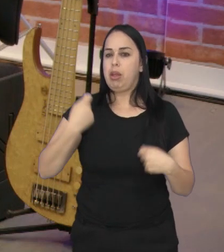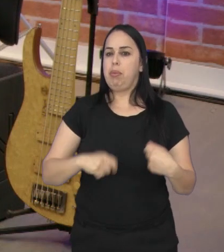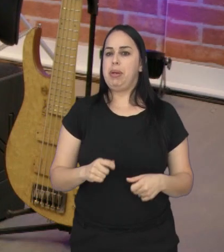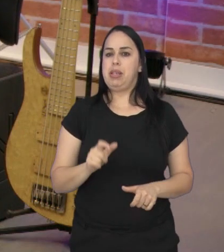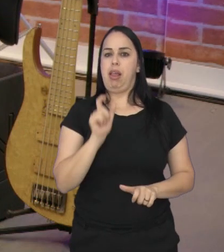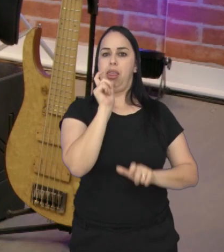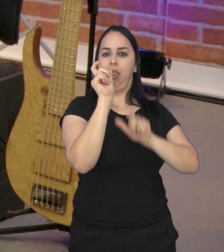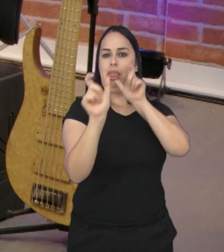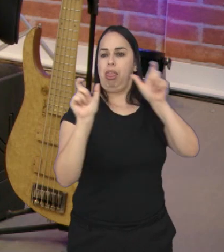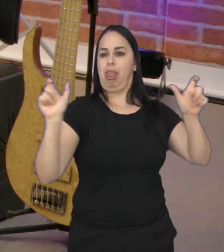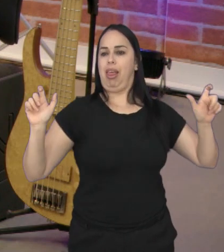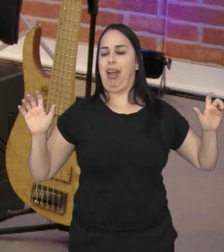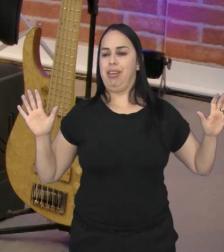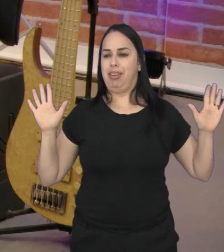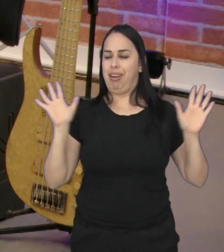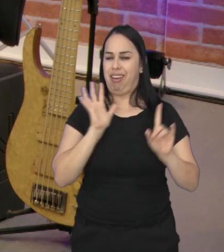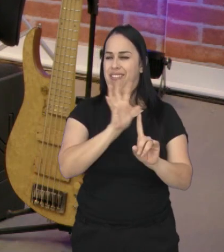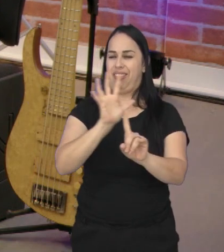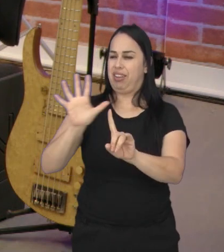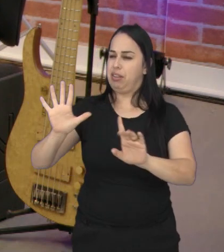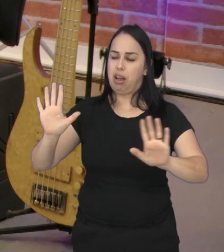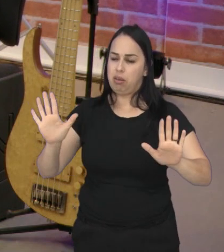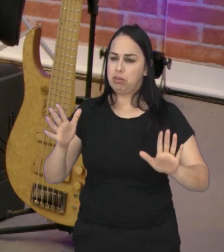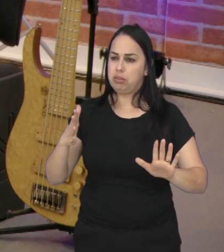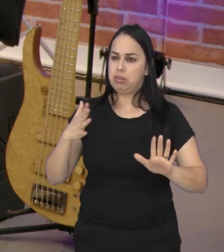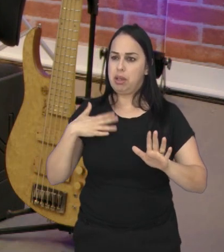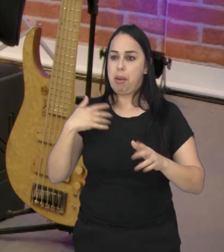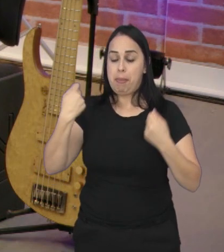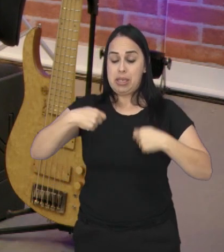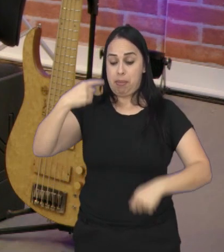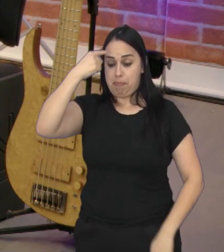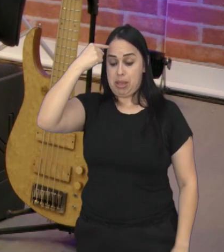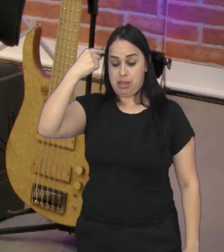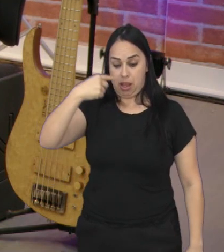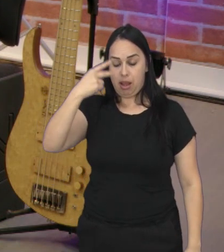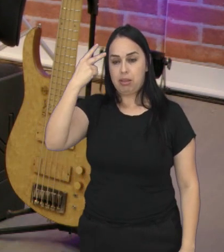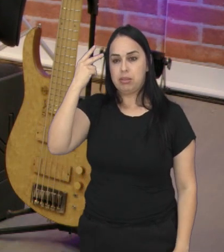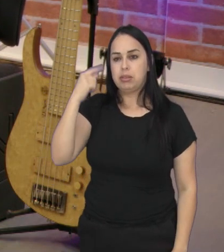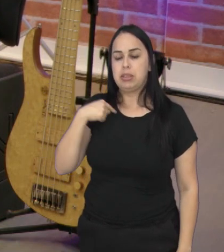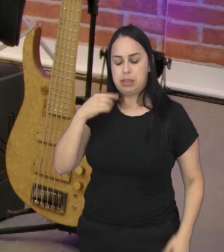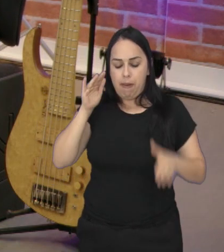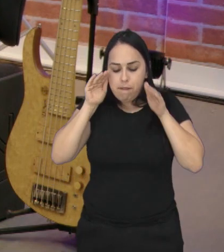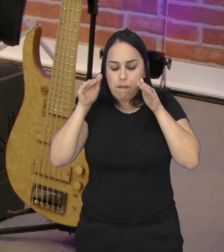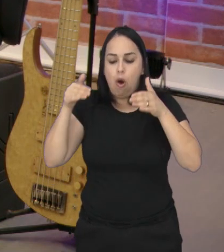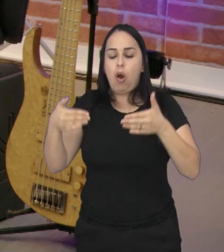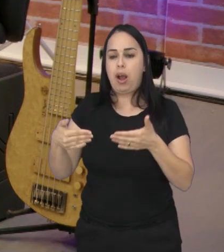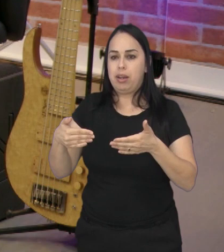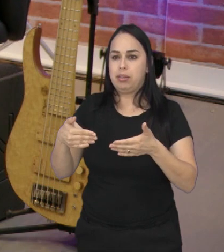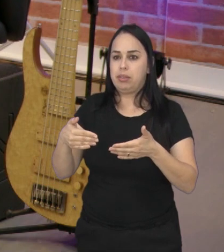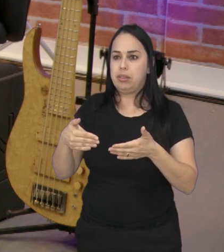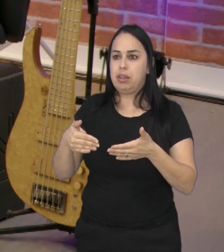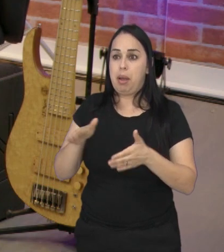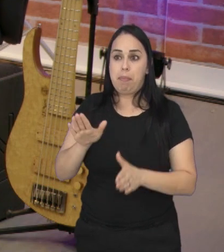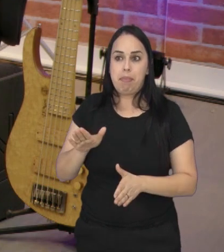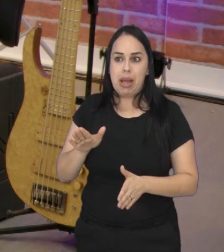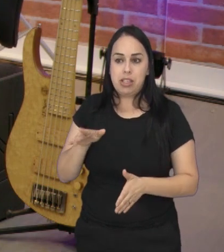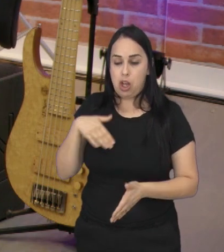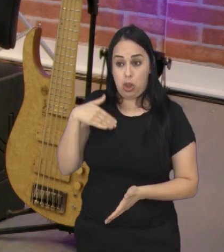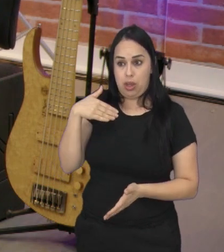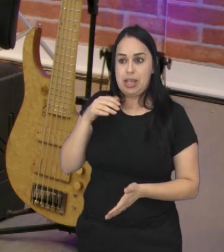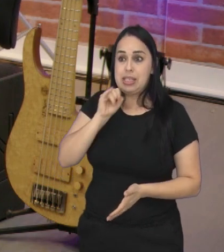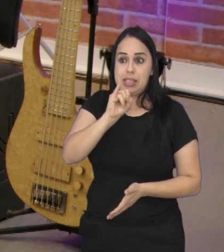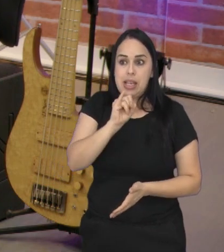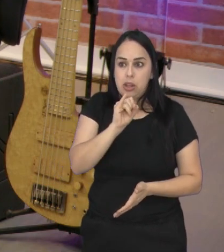convencer os outros. Você precisa se convencer. Você precisa trazer para você a realidade. É isso, vai dar certo, foca ali. Mas quando uma pessoa que não confiava